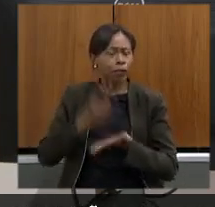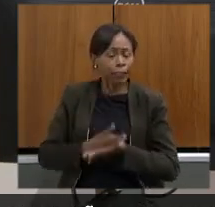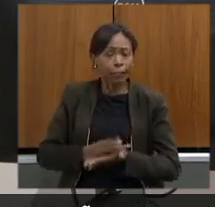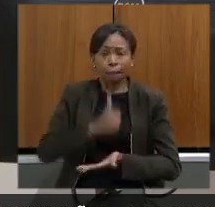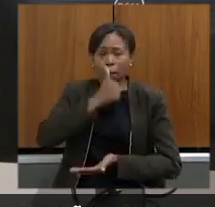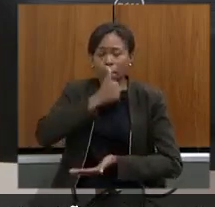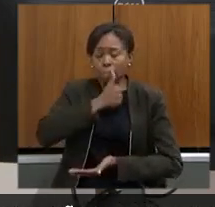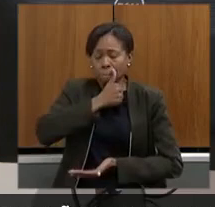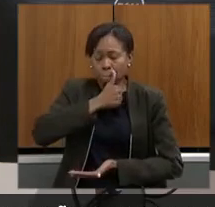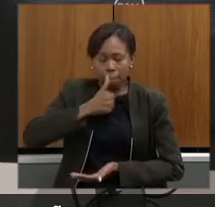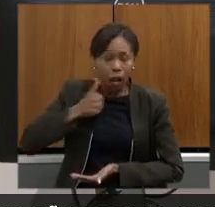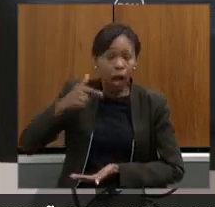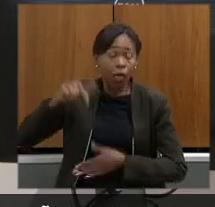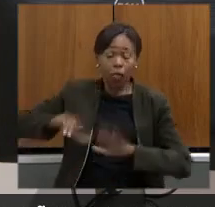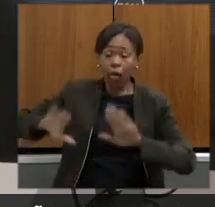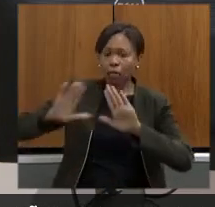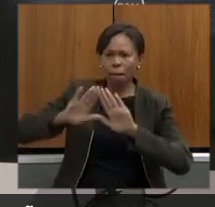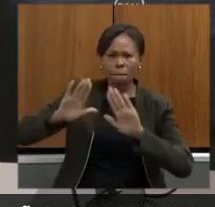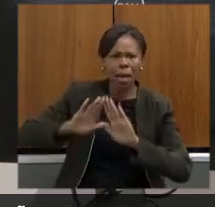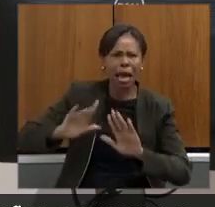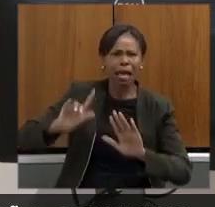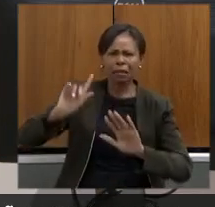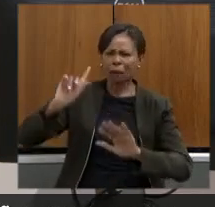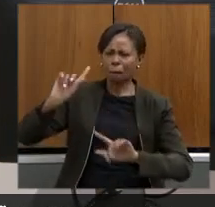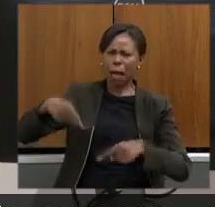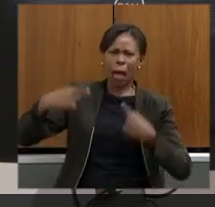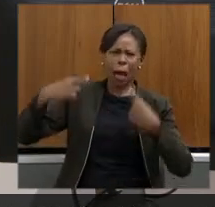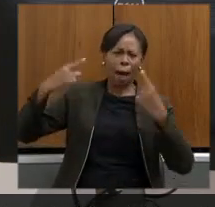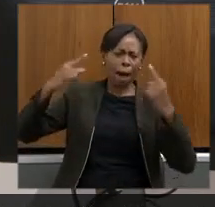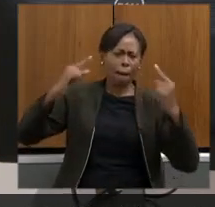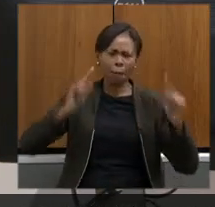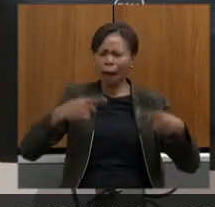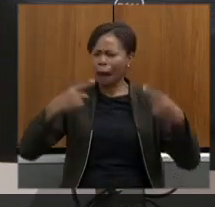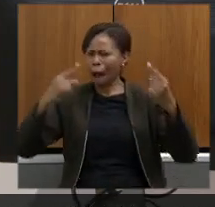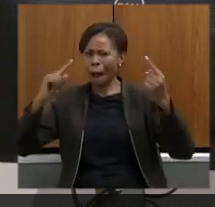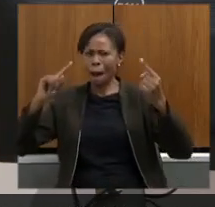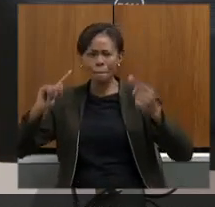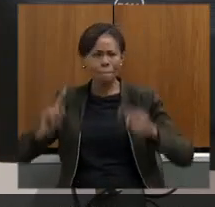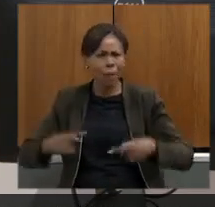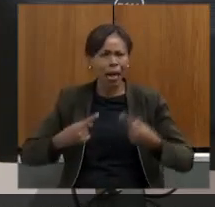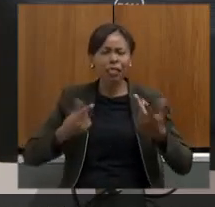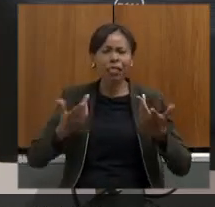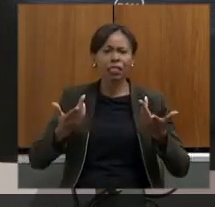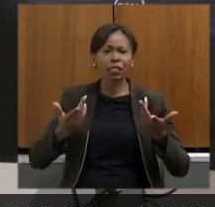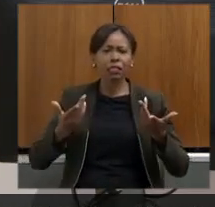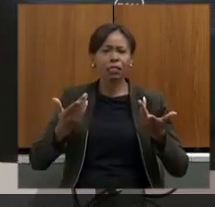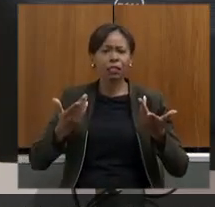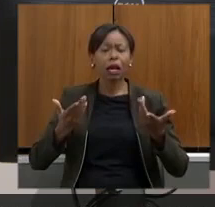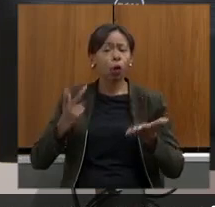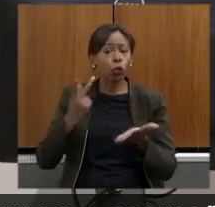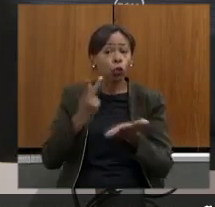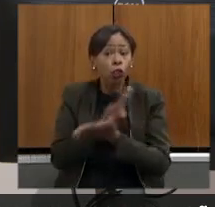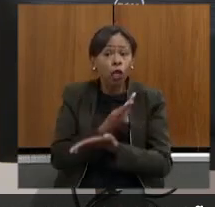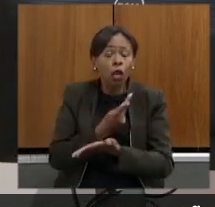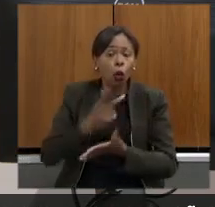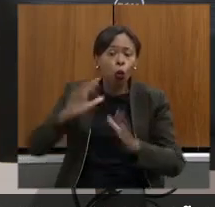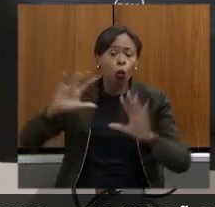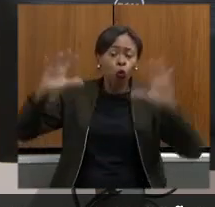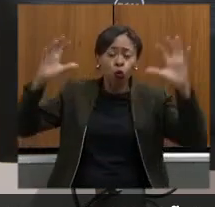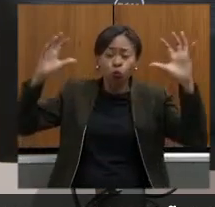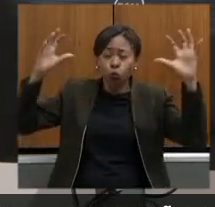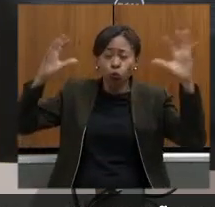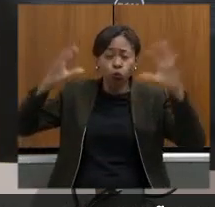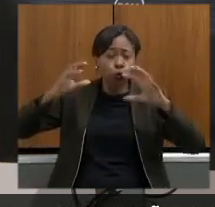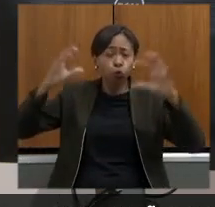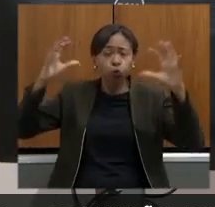apanhando na Assembleia Legislativa com narrativas terríveis enfrentamos uma chuva fizemos um Minas